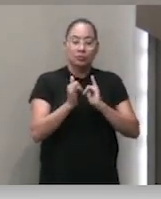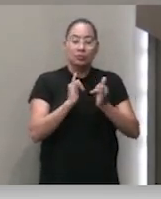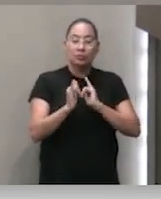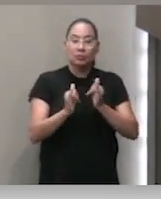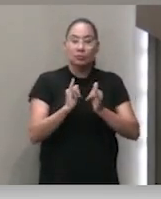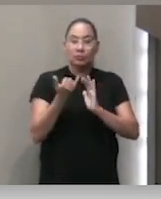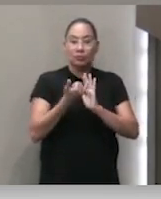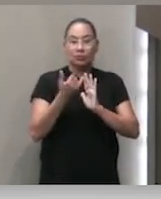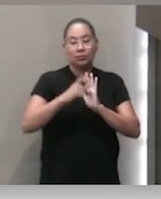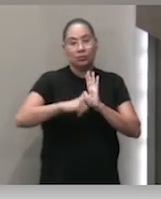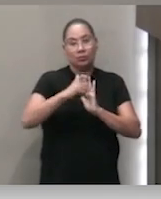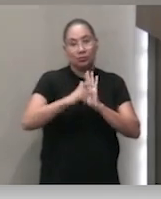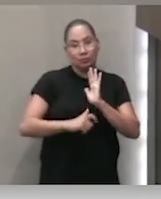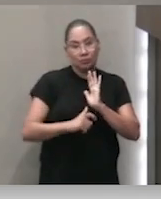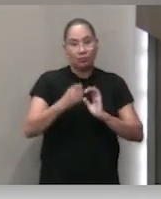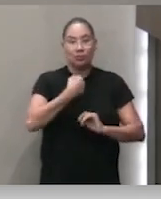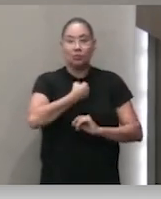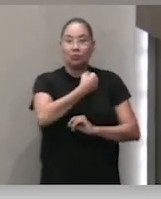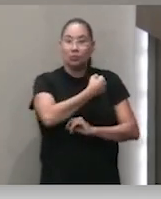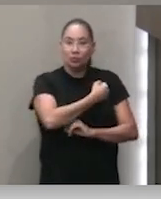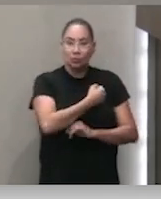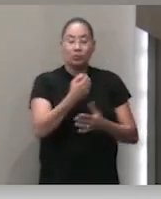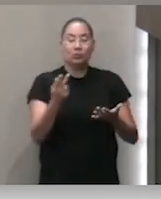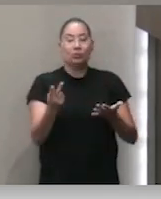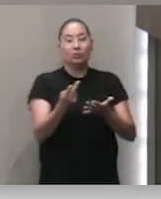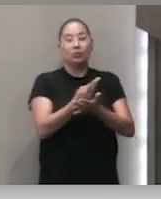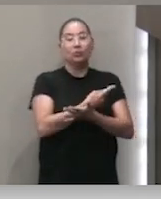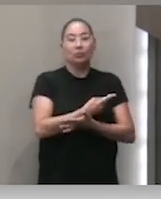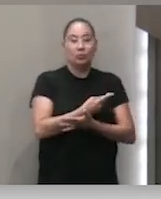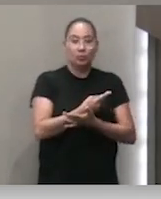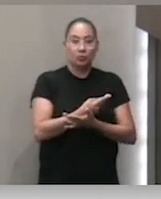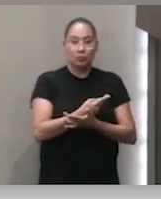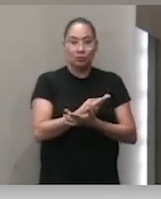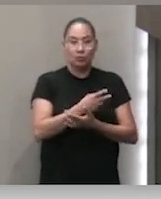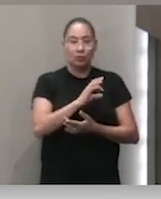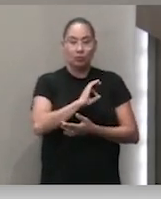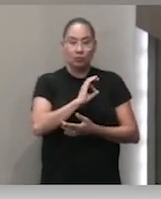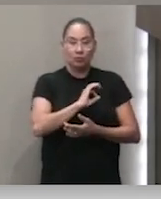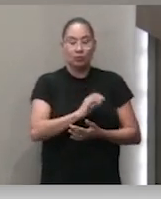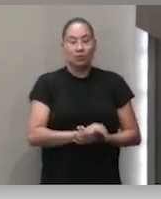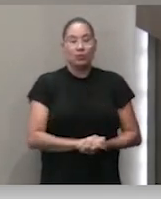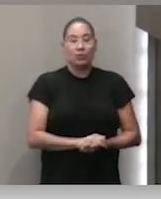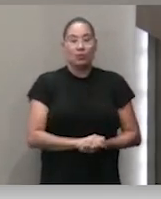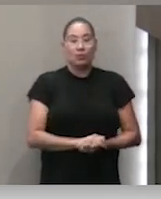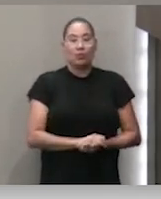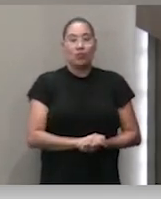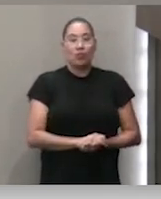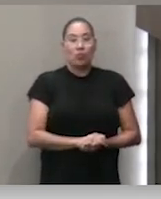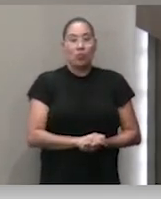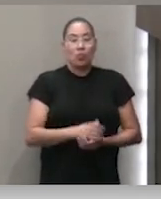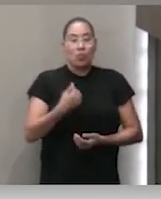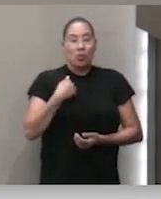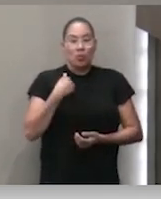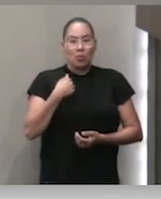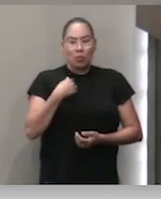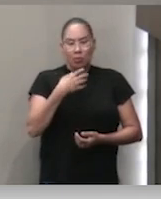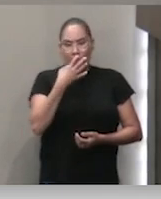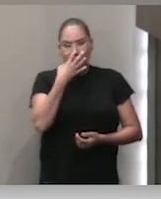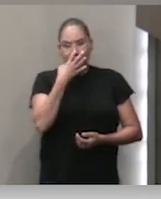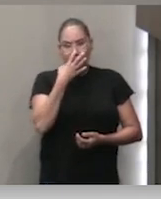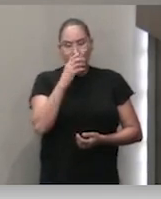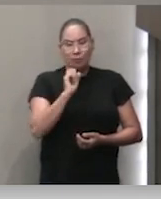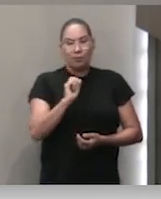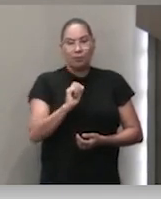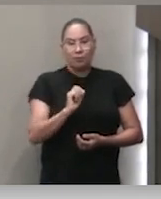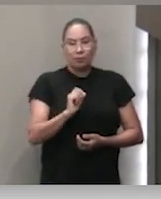técnicos, em números que acontecem, as ocorrências policiais. E o que me deixa muito perplexo, senhores,